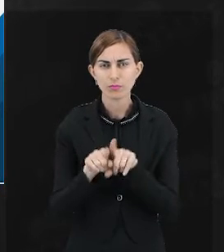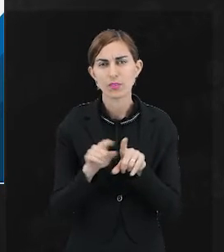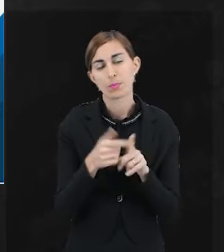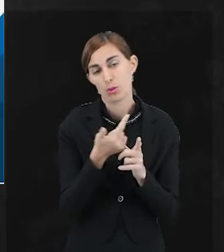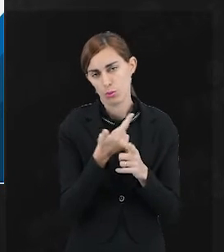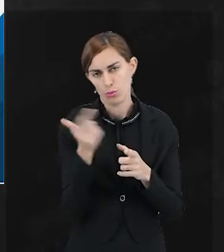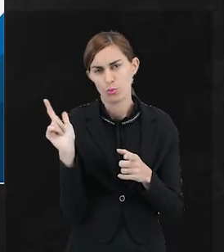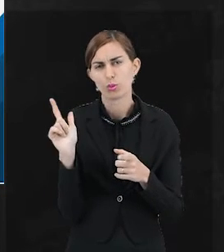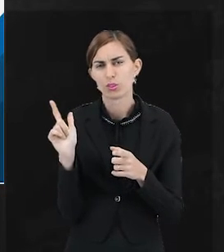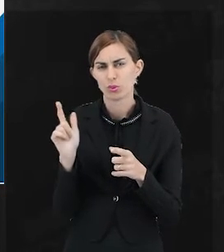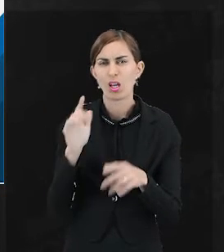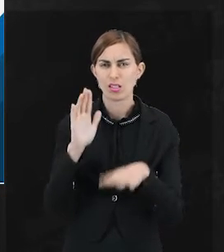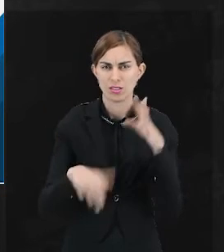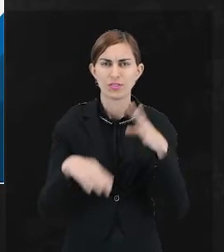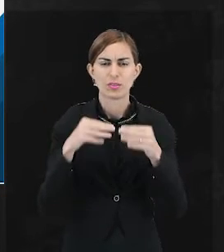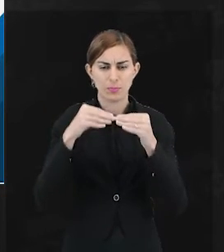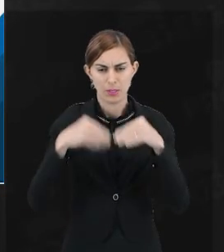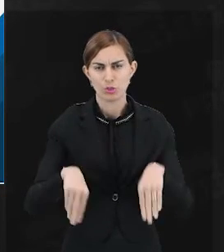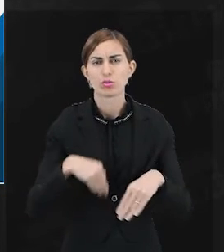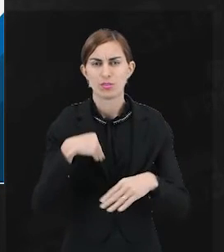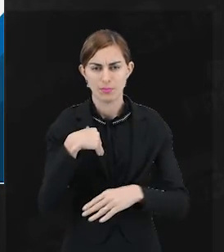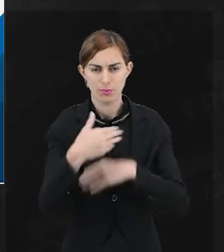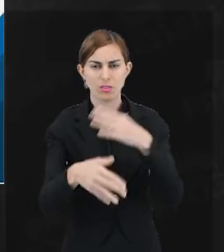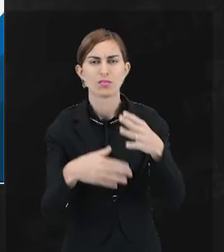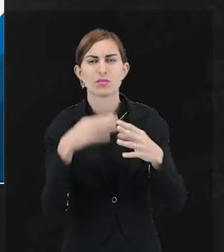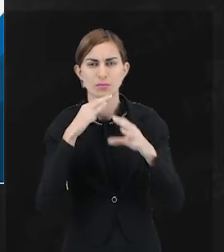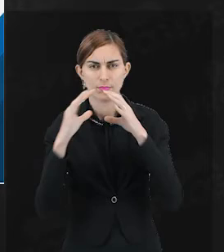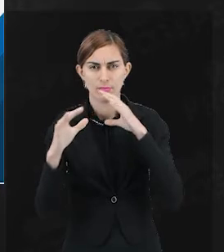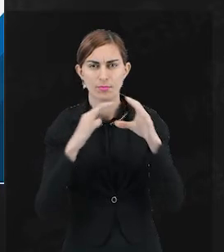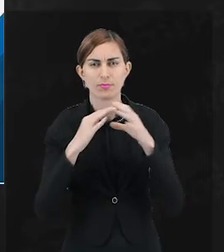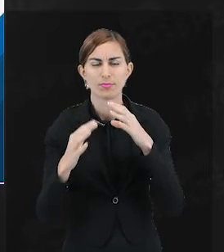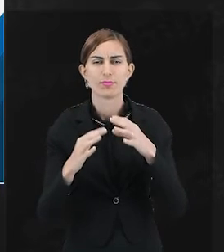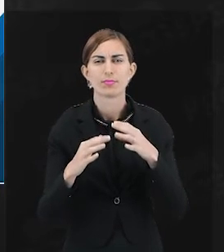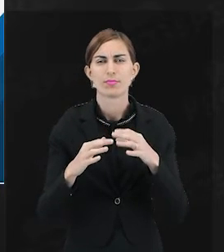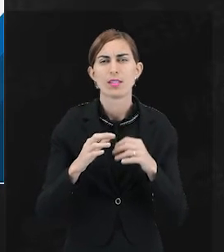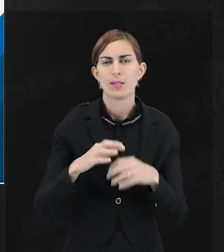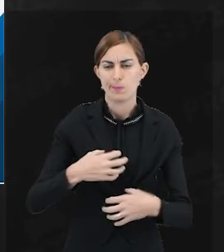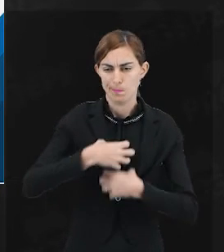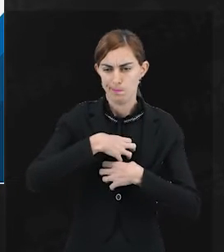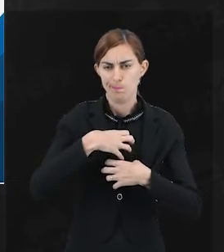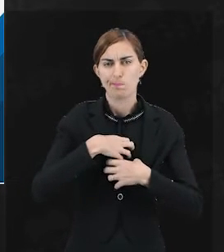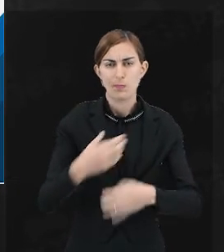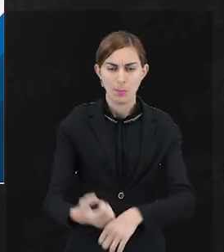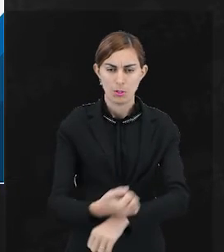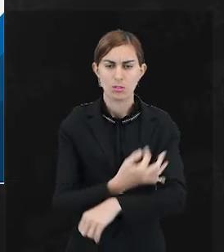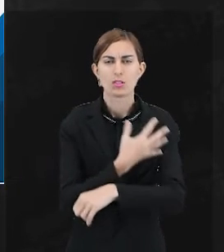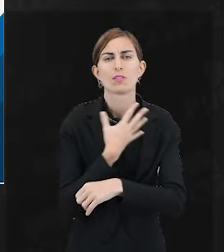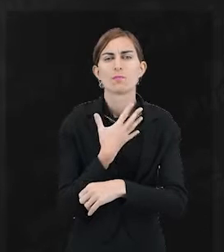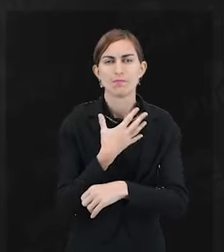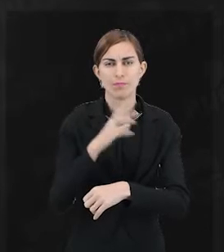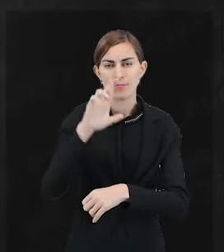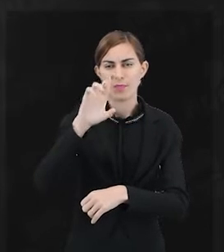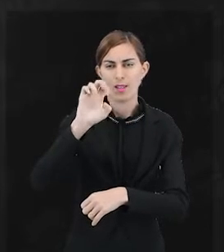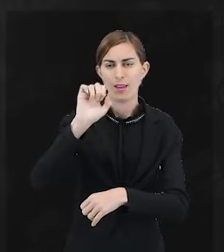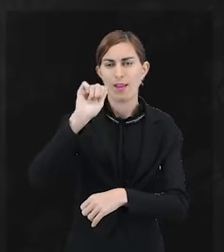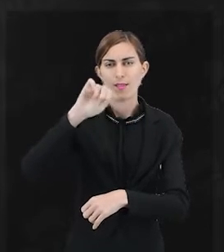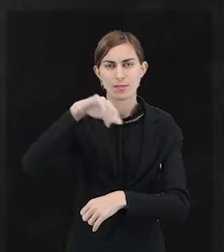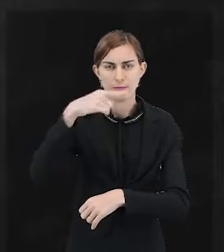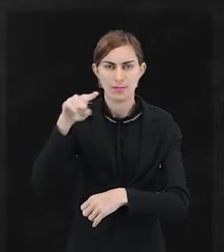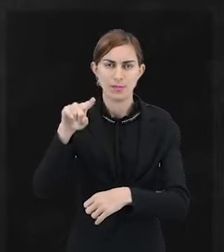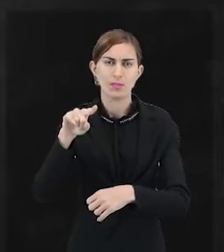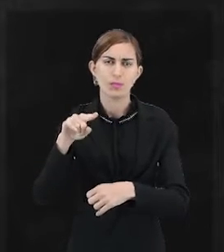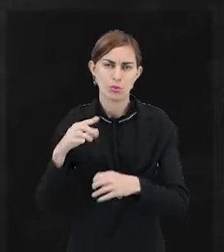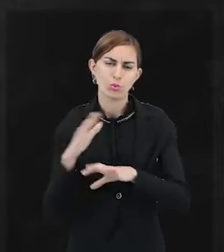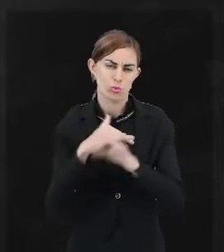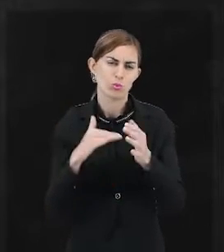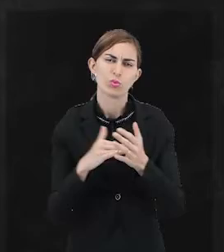fator que interfere no processo de comunicação são as reações emocionais. As emoções elas se fazem presentes